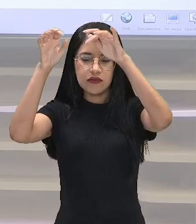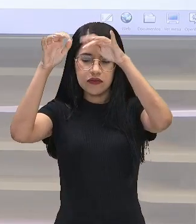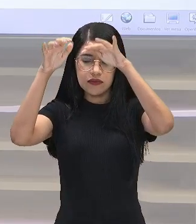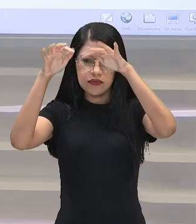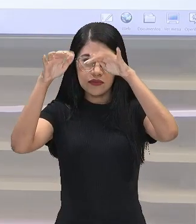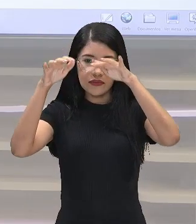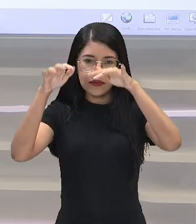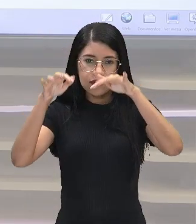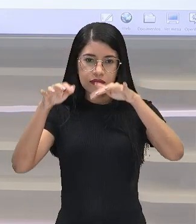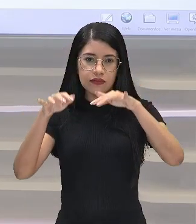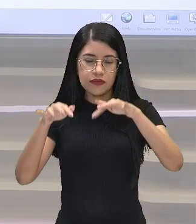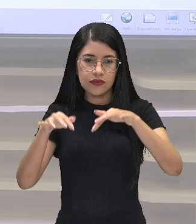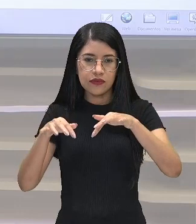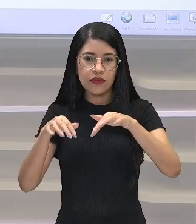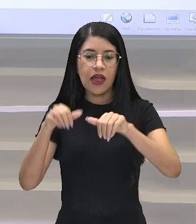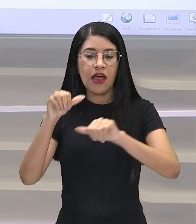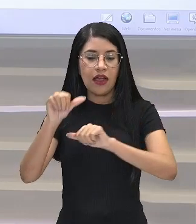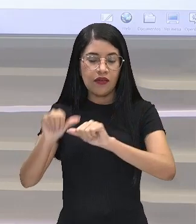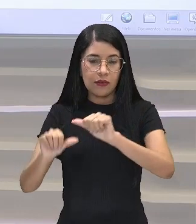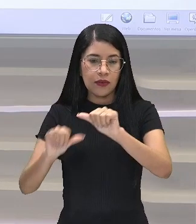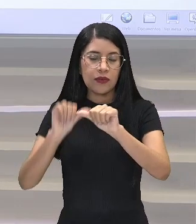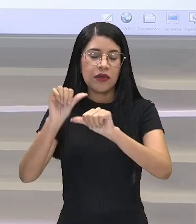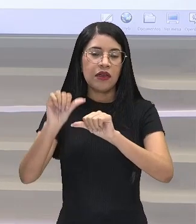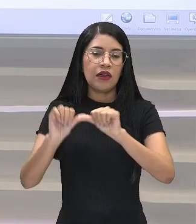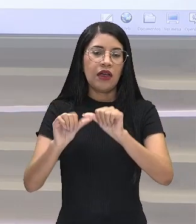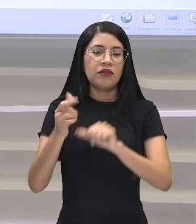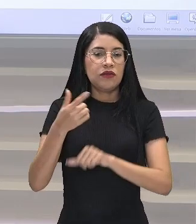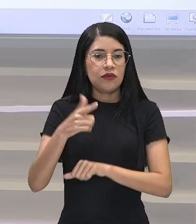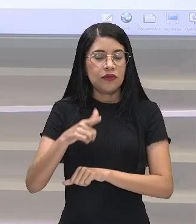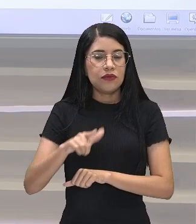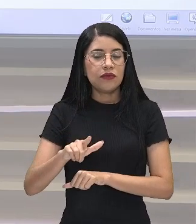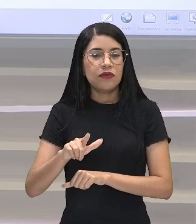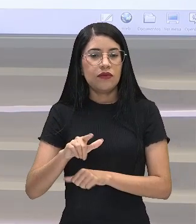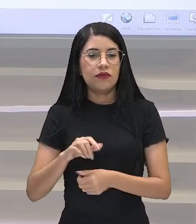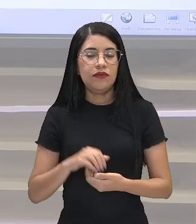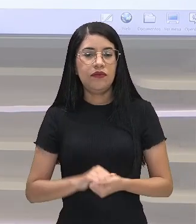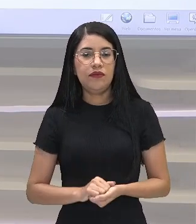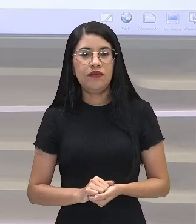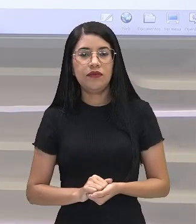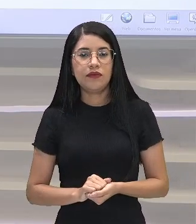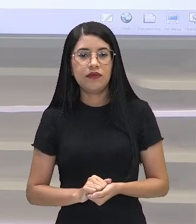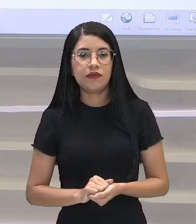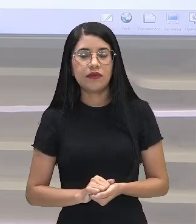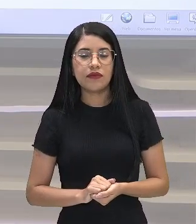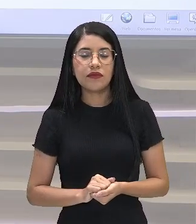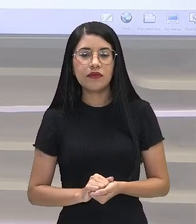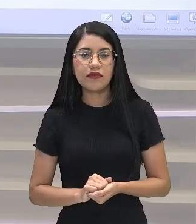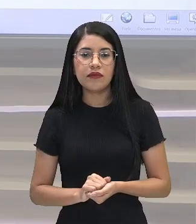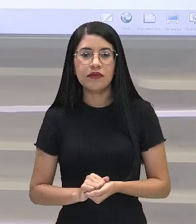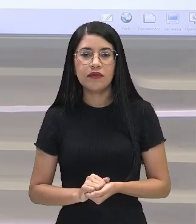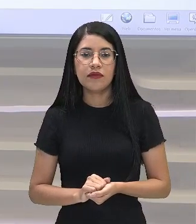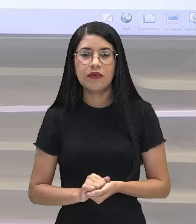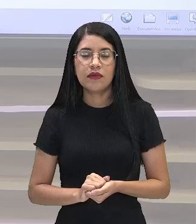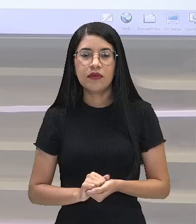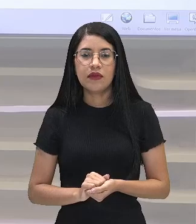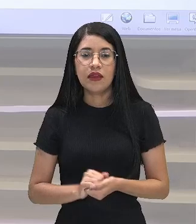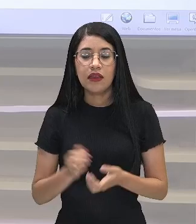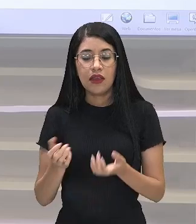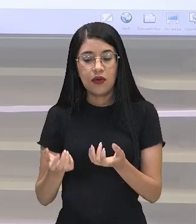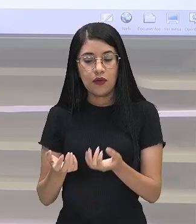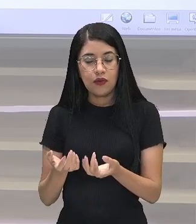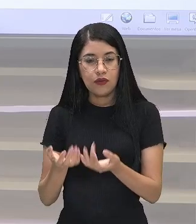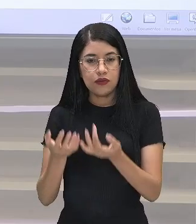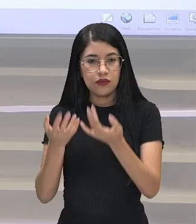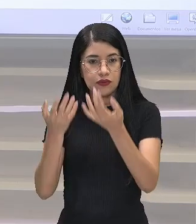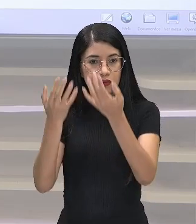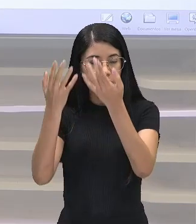passar por outra mudança física, que é a condensação, e vai fazer com que aquele vapor